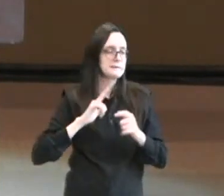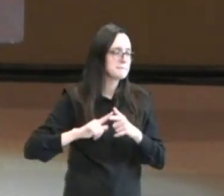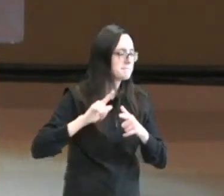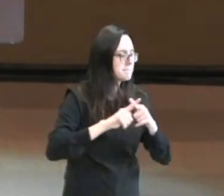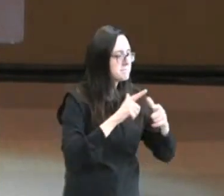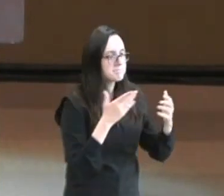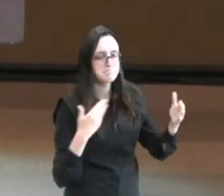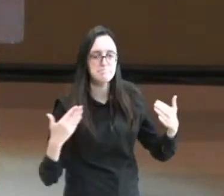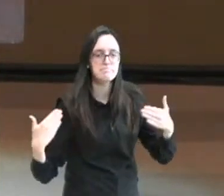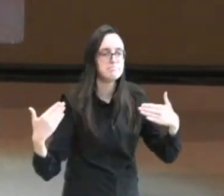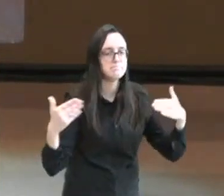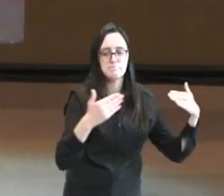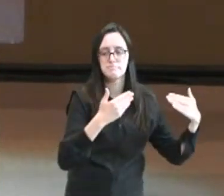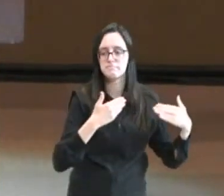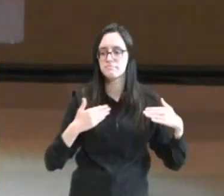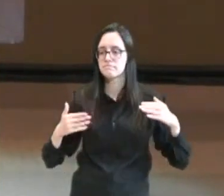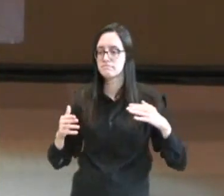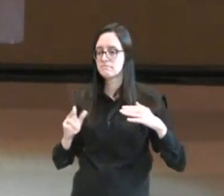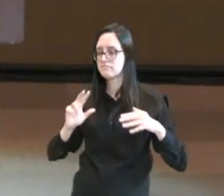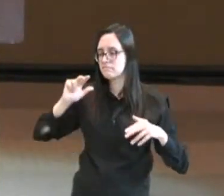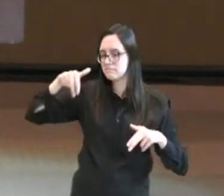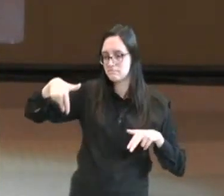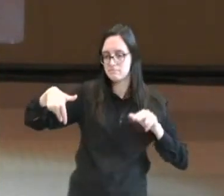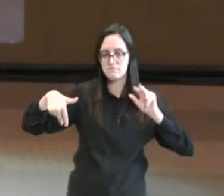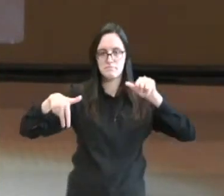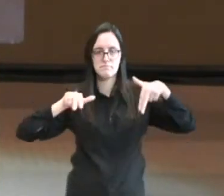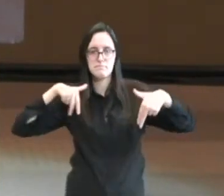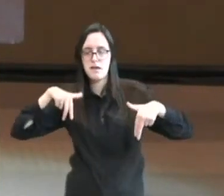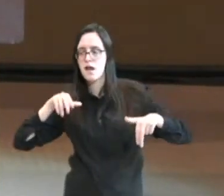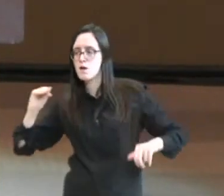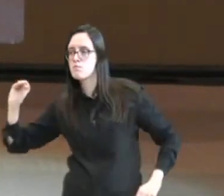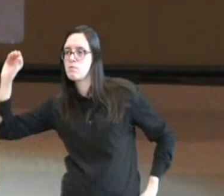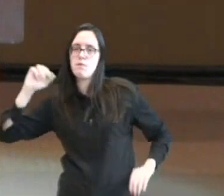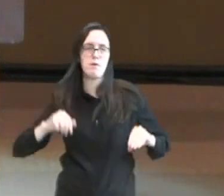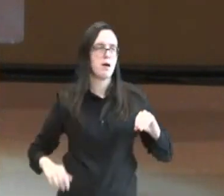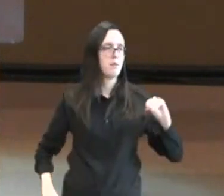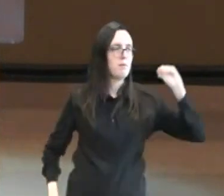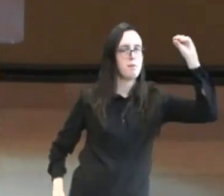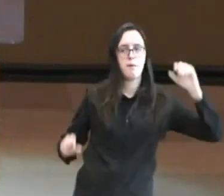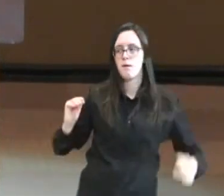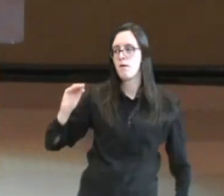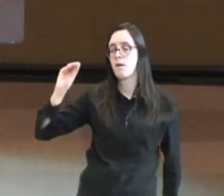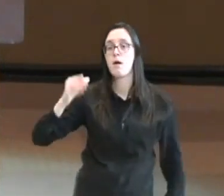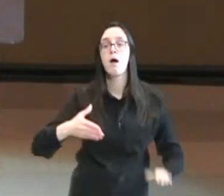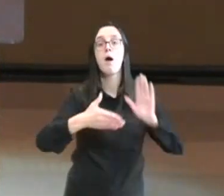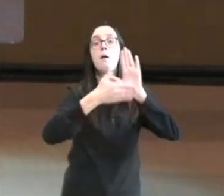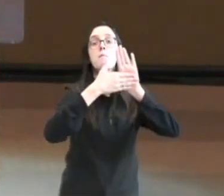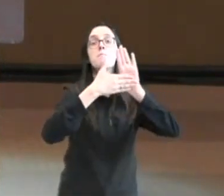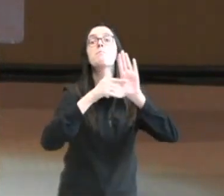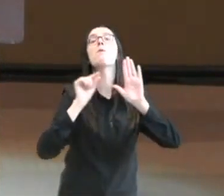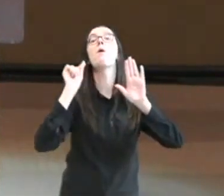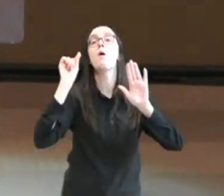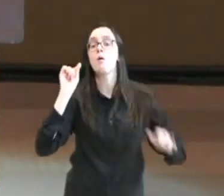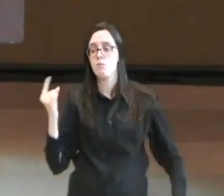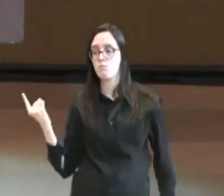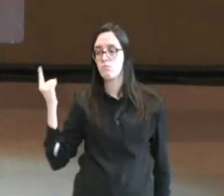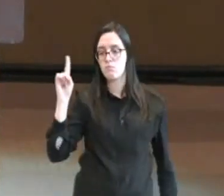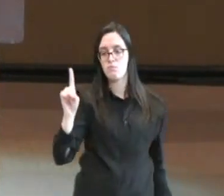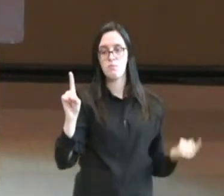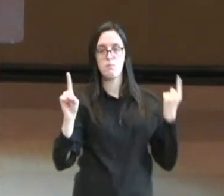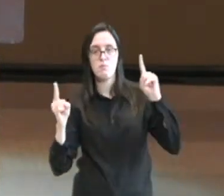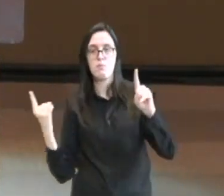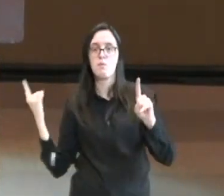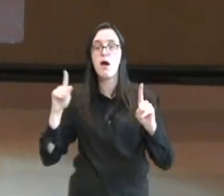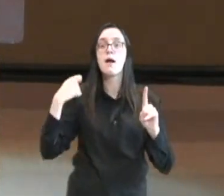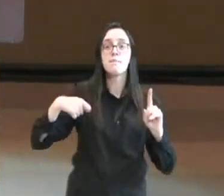os irmãos começaram a se levantar, começaram a falar, e foi até proposto que cada um que falasse deveria fazer